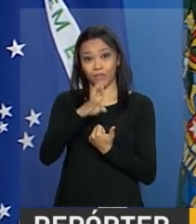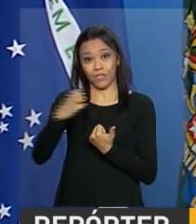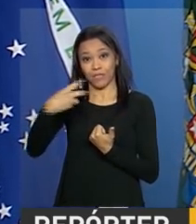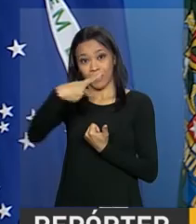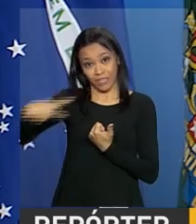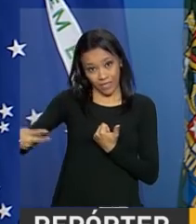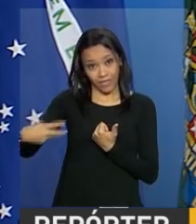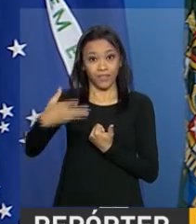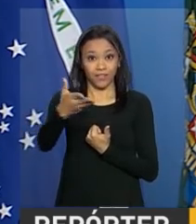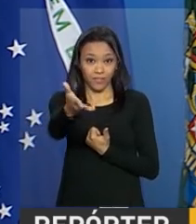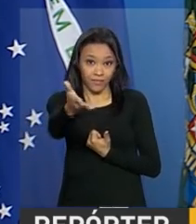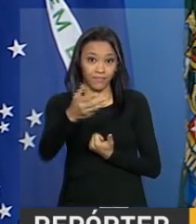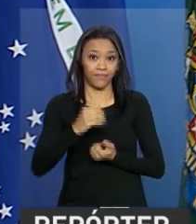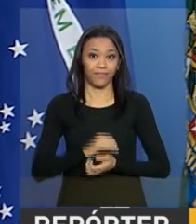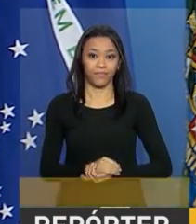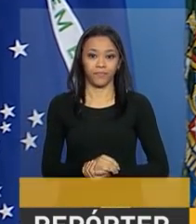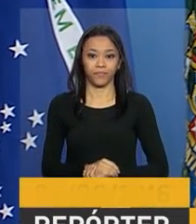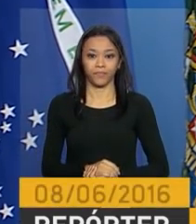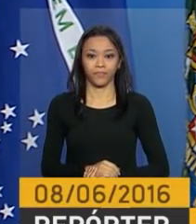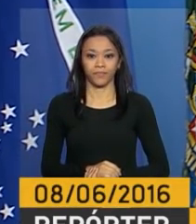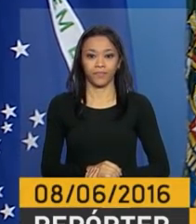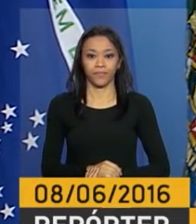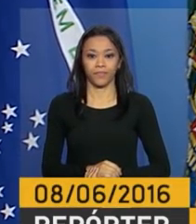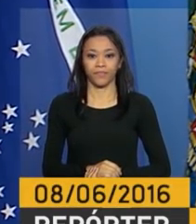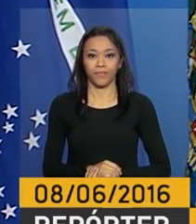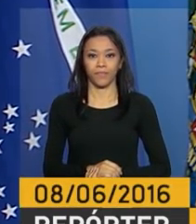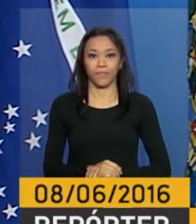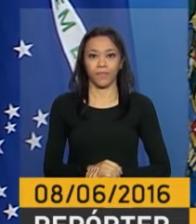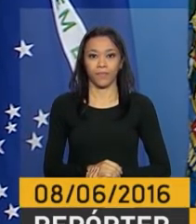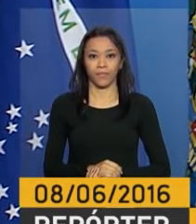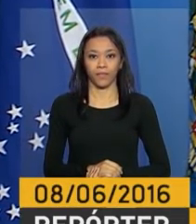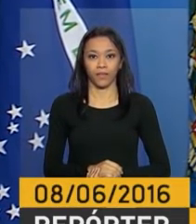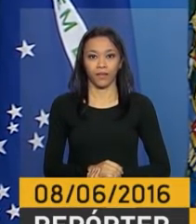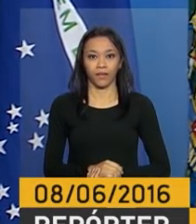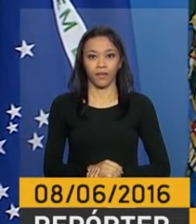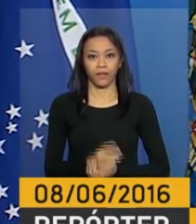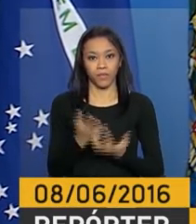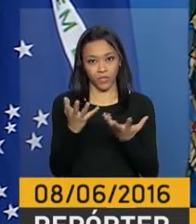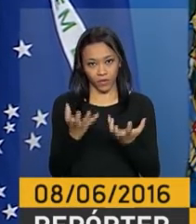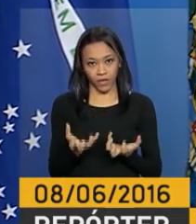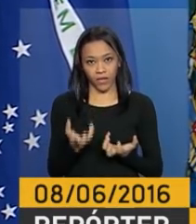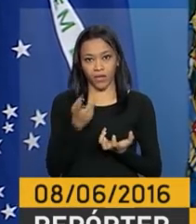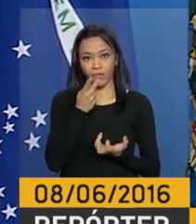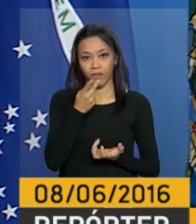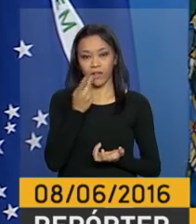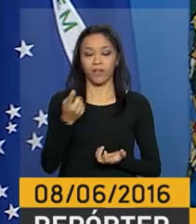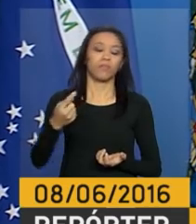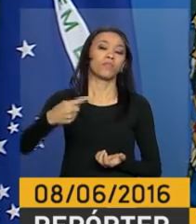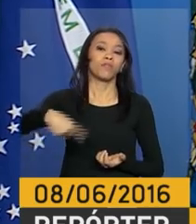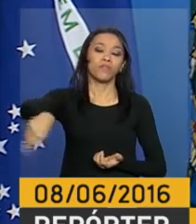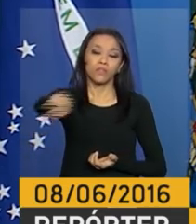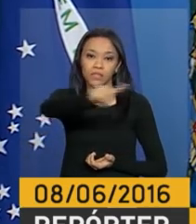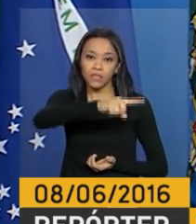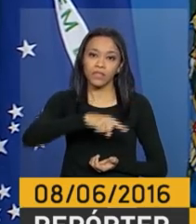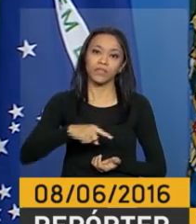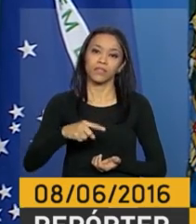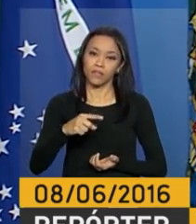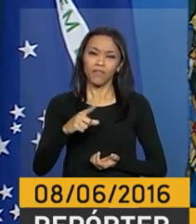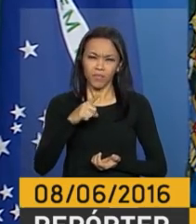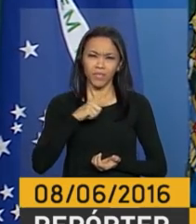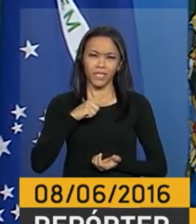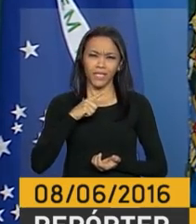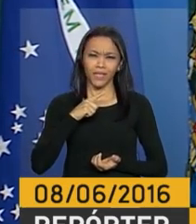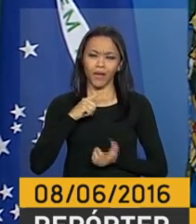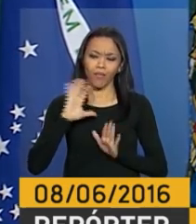vou mandar a conta ao Paulo mas eh quero dizer aos senhores que teremos oportunidade de uma conversa mais